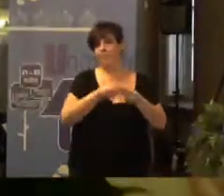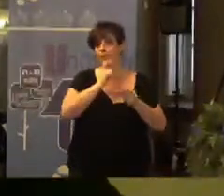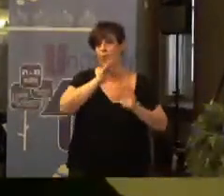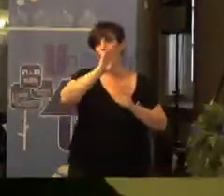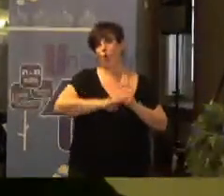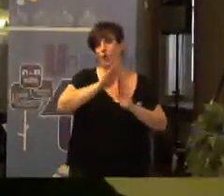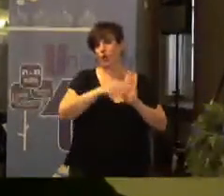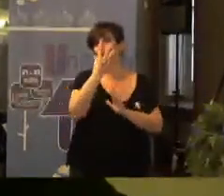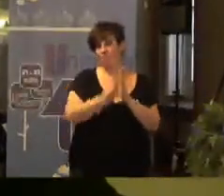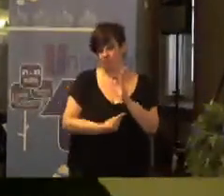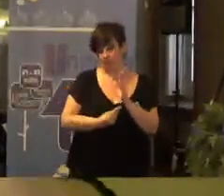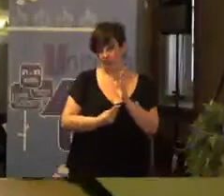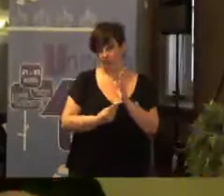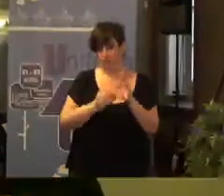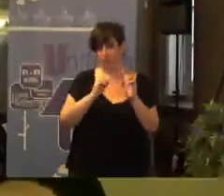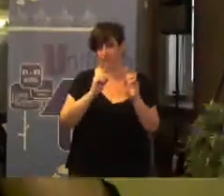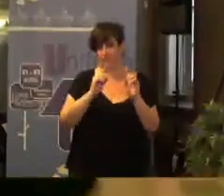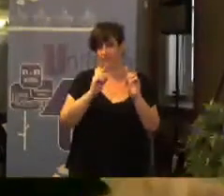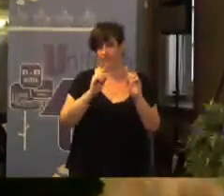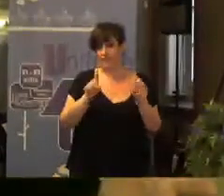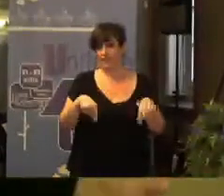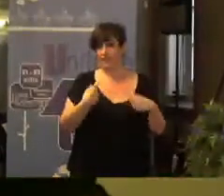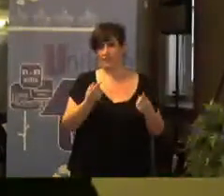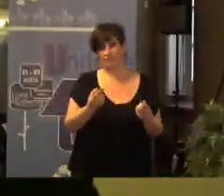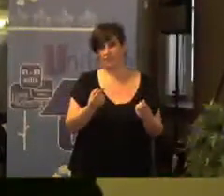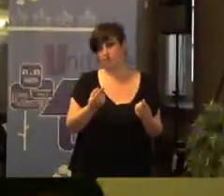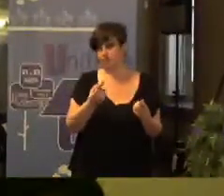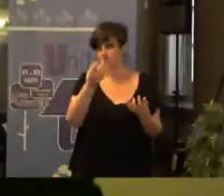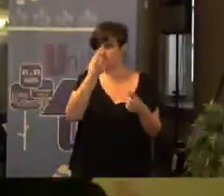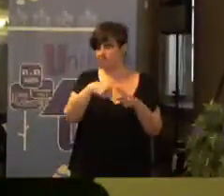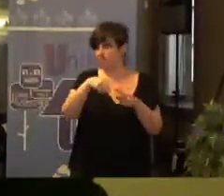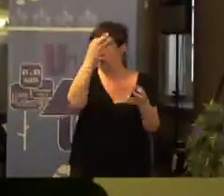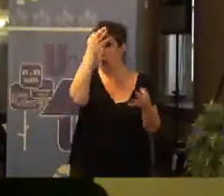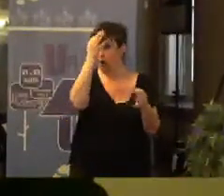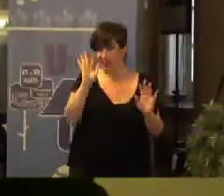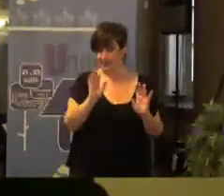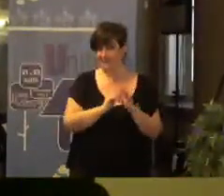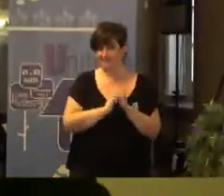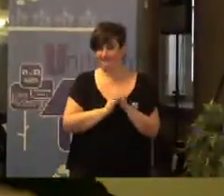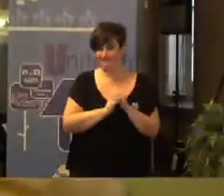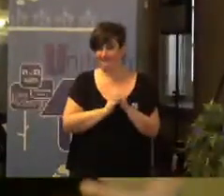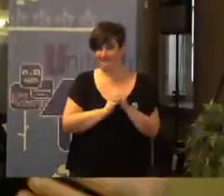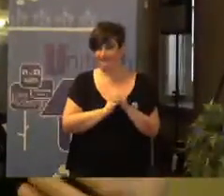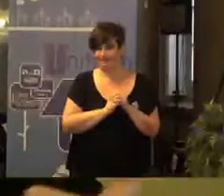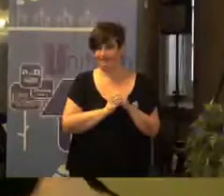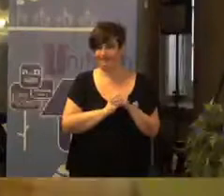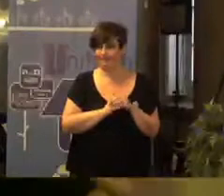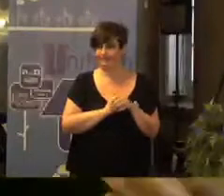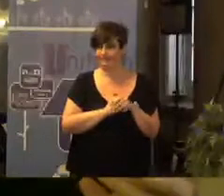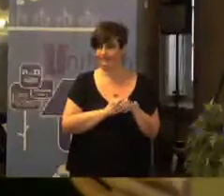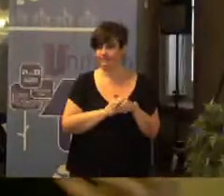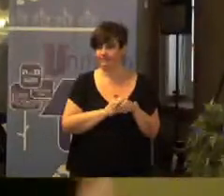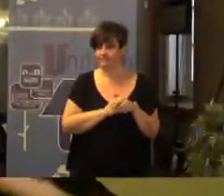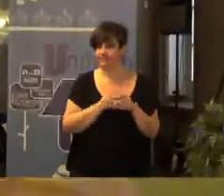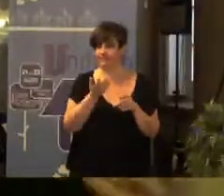essa representatividade. Exemplo muito concreto. A geringonça, a união do Bloco de